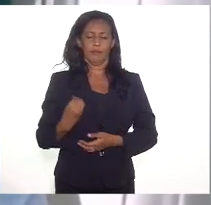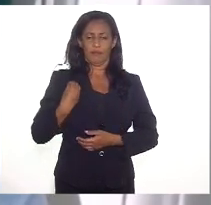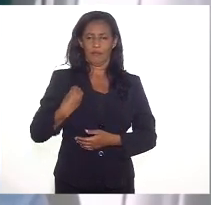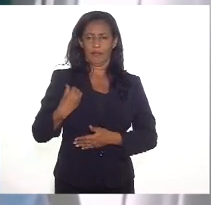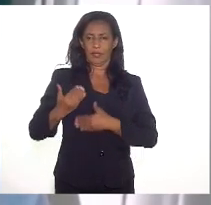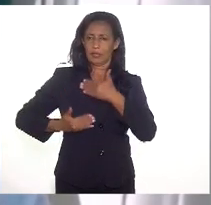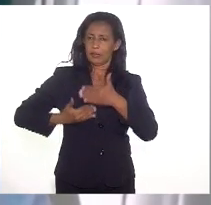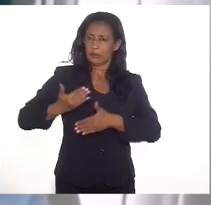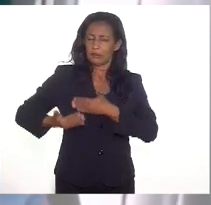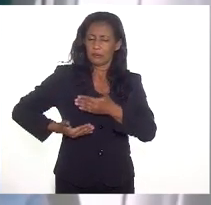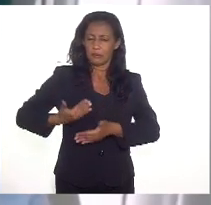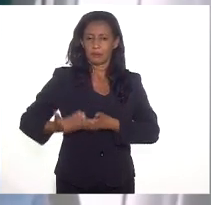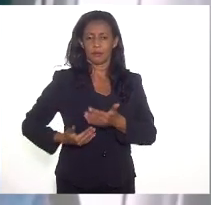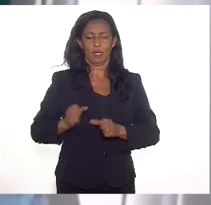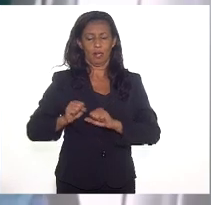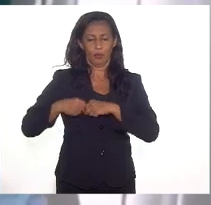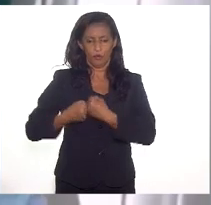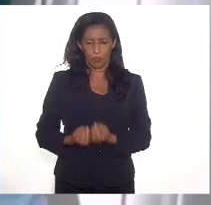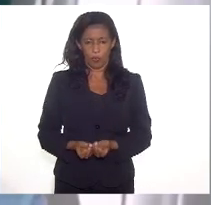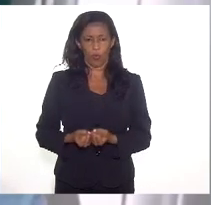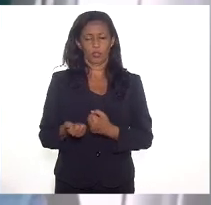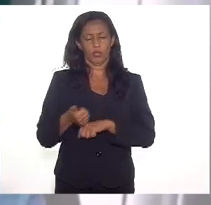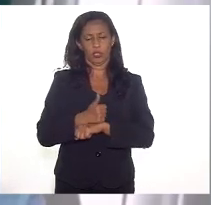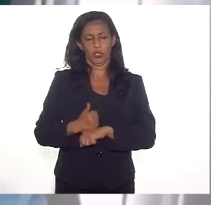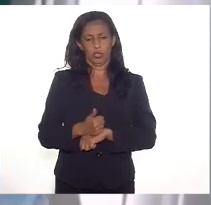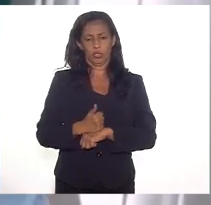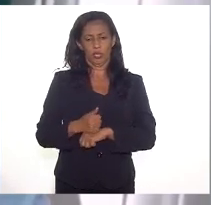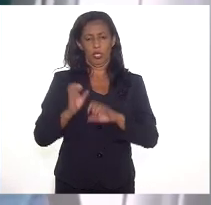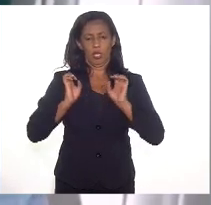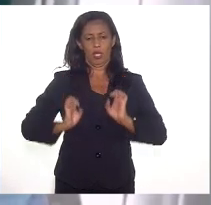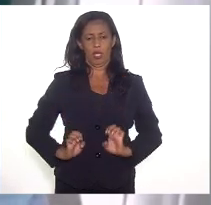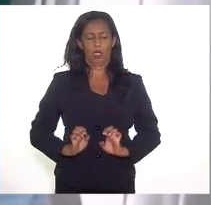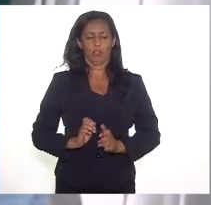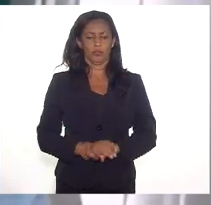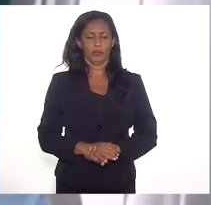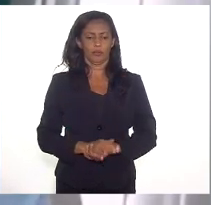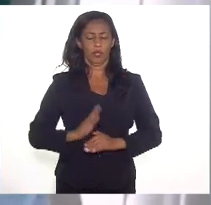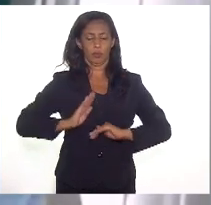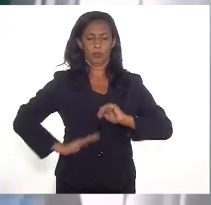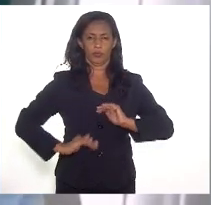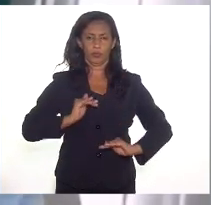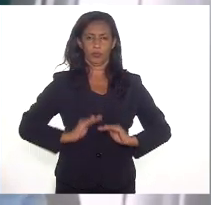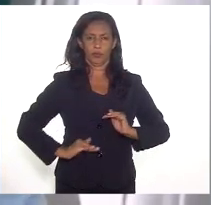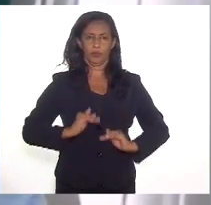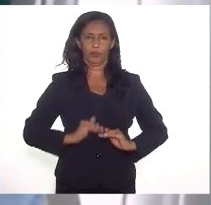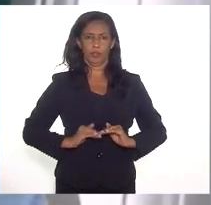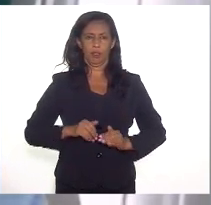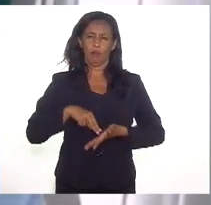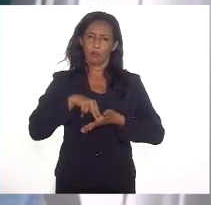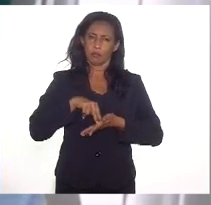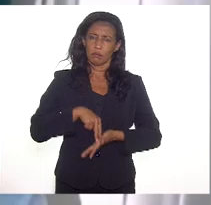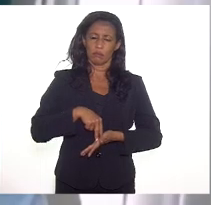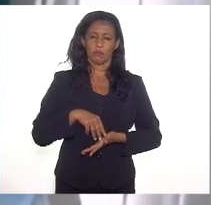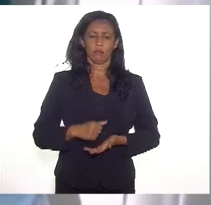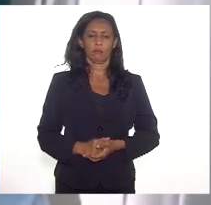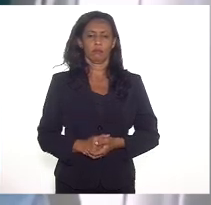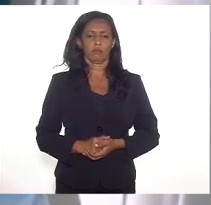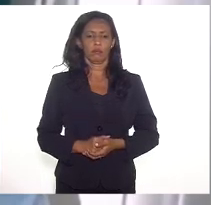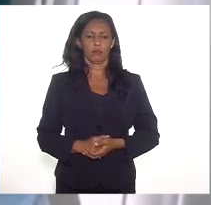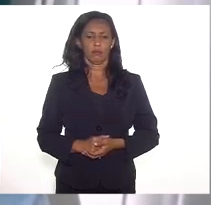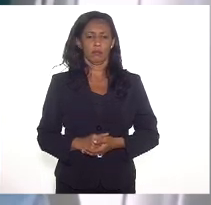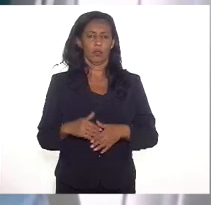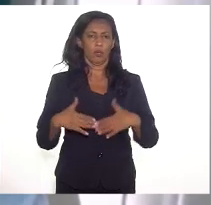à contribuição, à força, à dignidade, à ética, ao profissionalismo, à firmeza com que